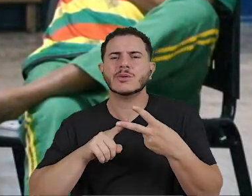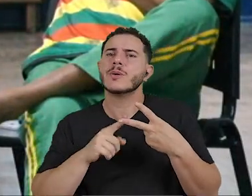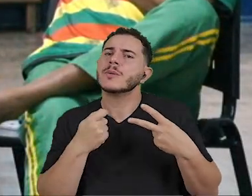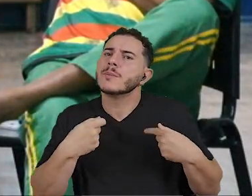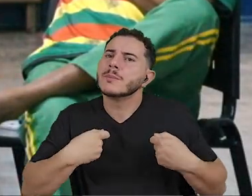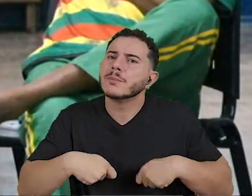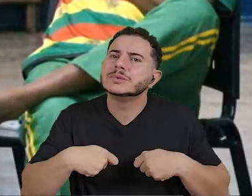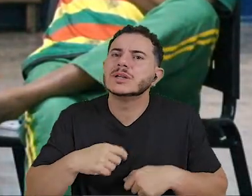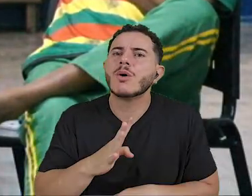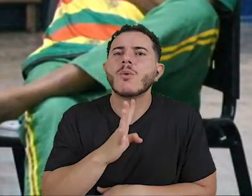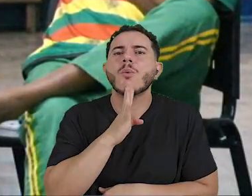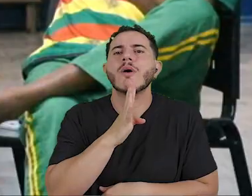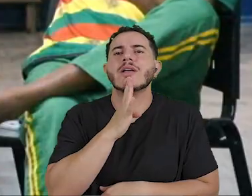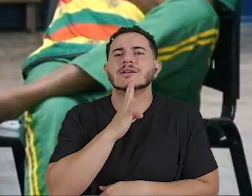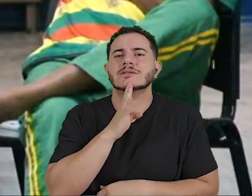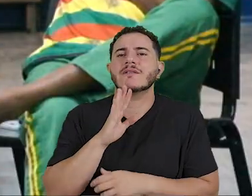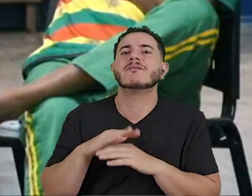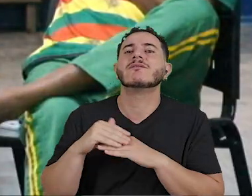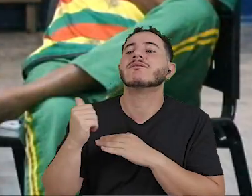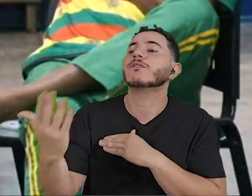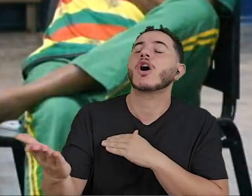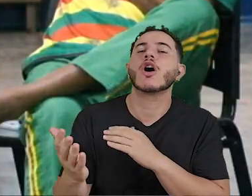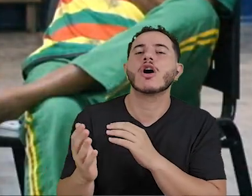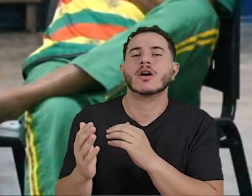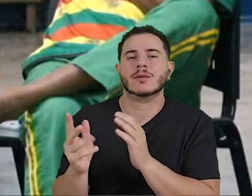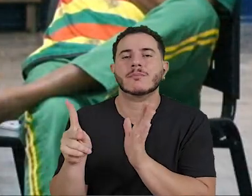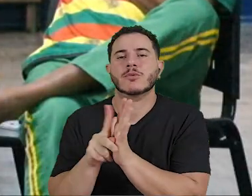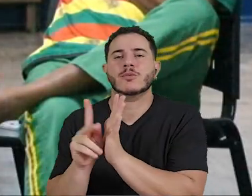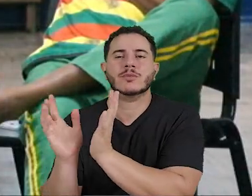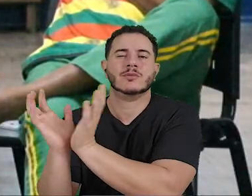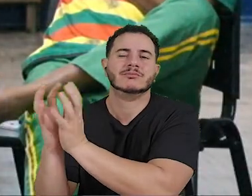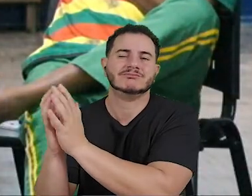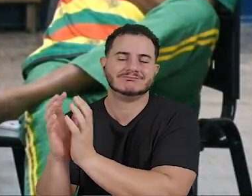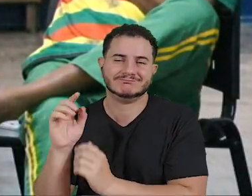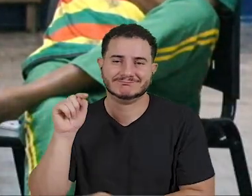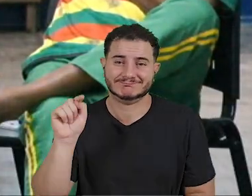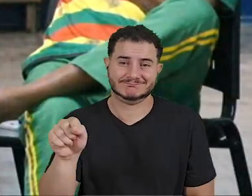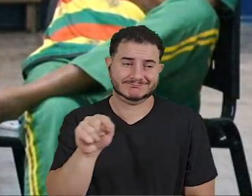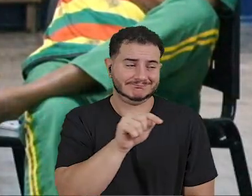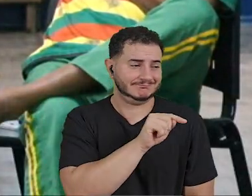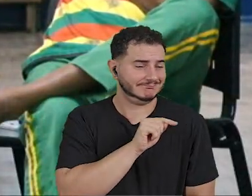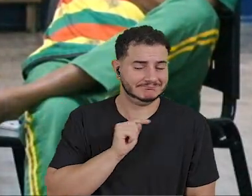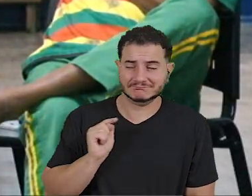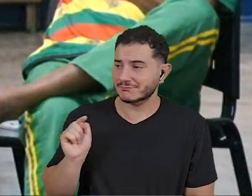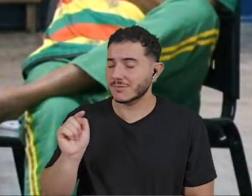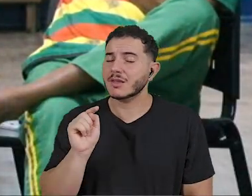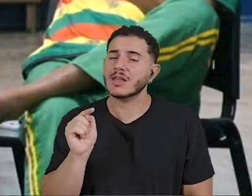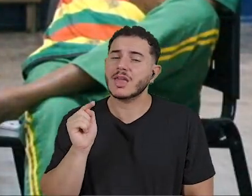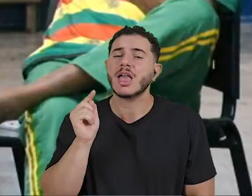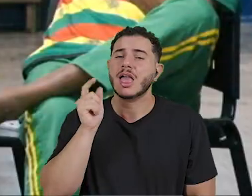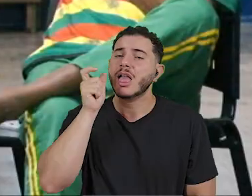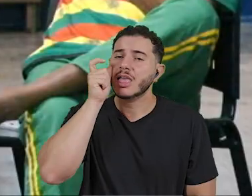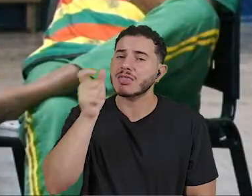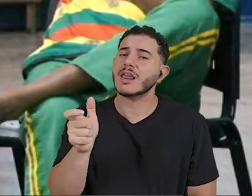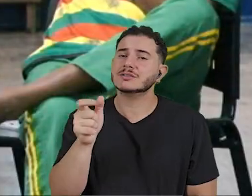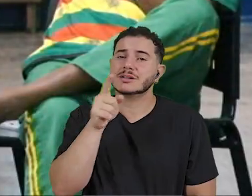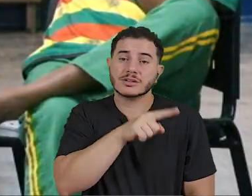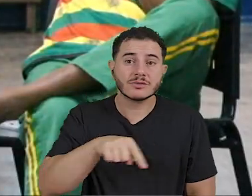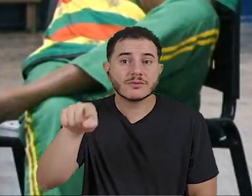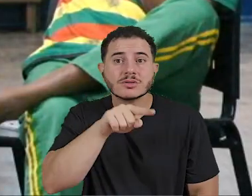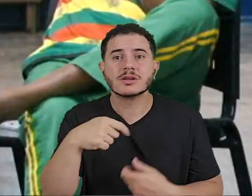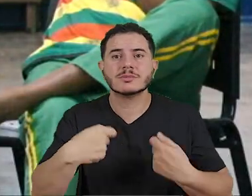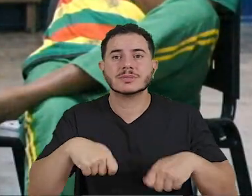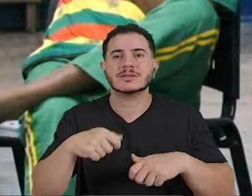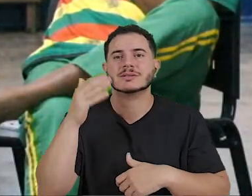conhecer fora de Pernambuco. É muito interessante que vocês saibam, e aí é interessante